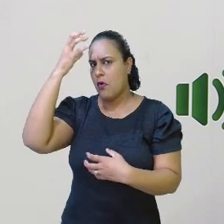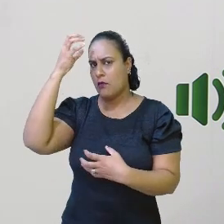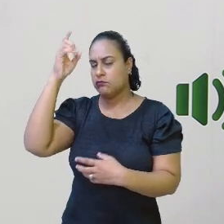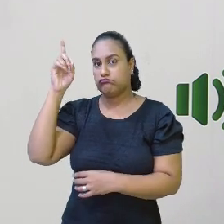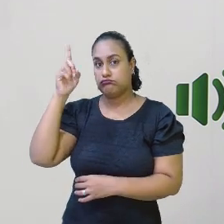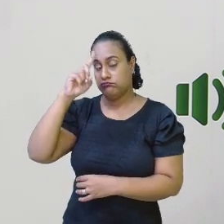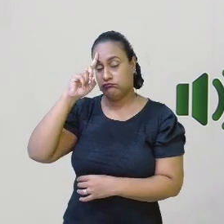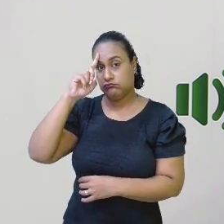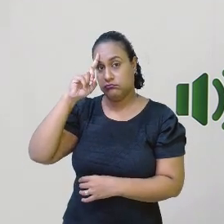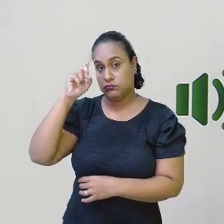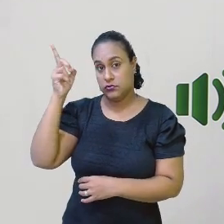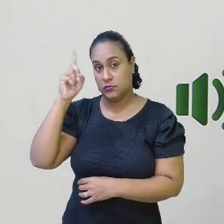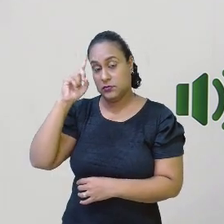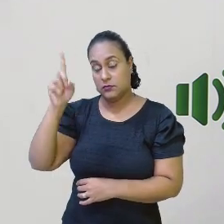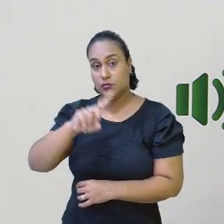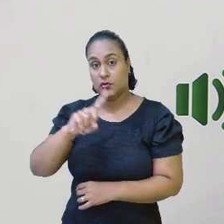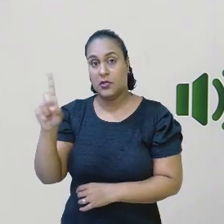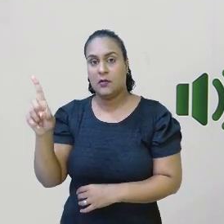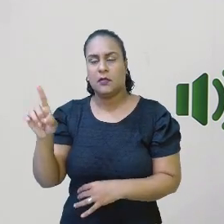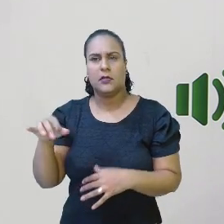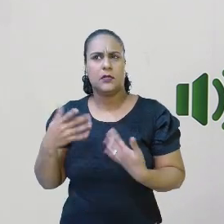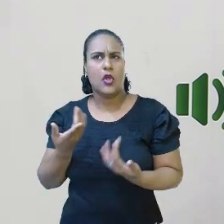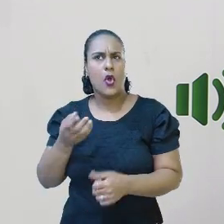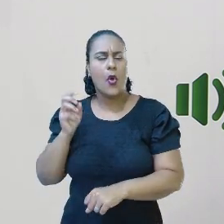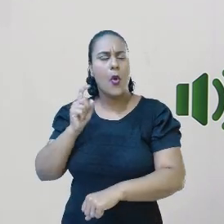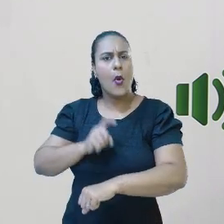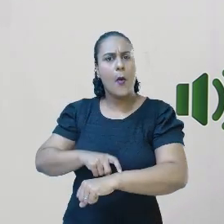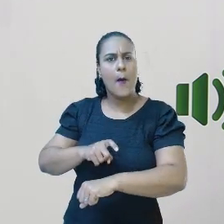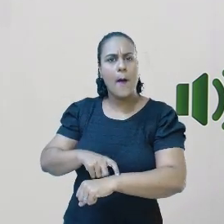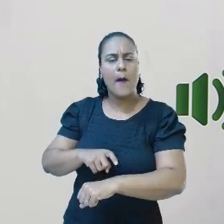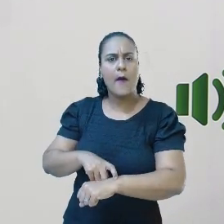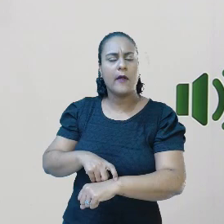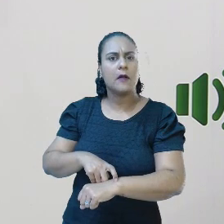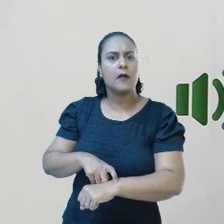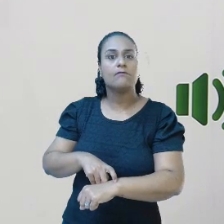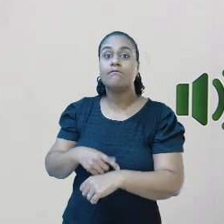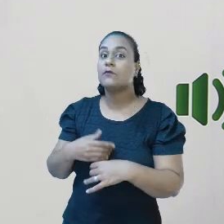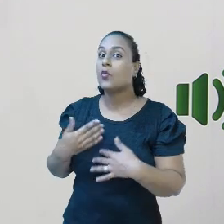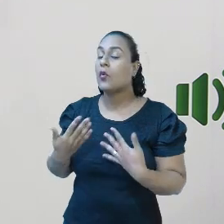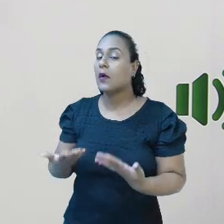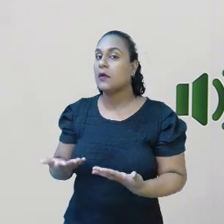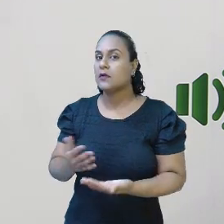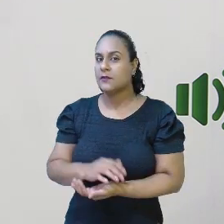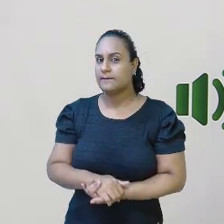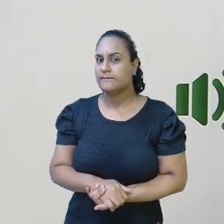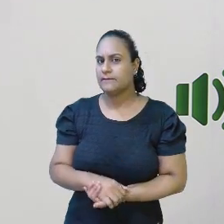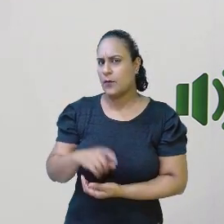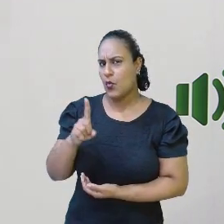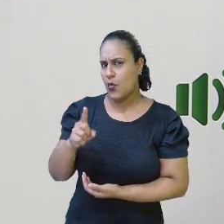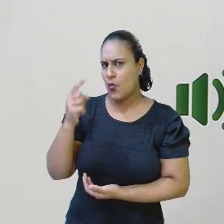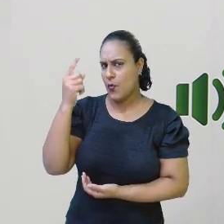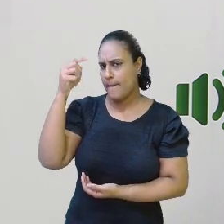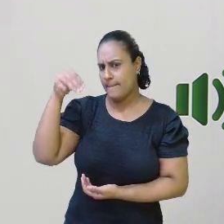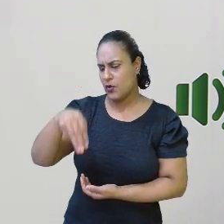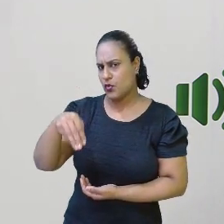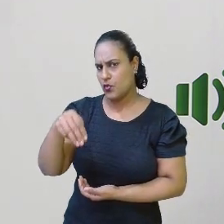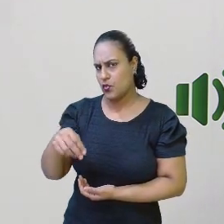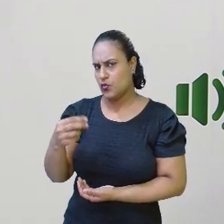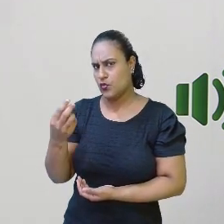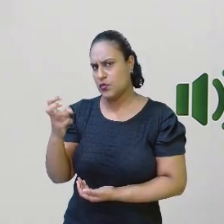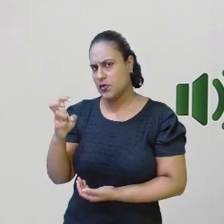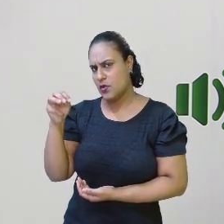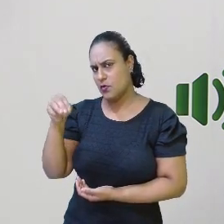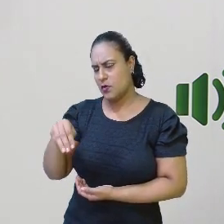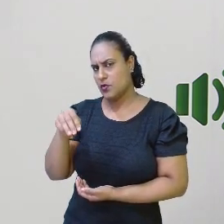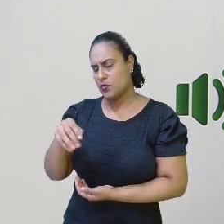Certo. Mas na hora de tomar banho, quanto tempo você passa? Você passa 1 minuto, 2 minutos, 5,